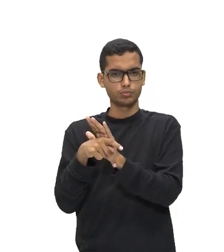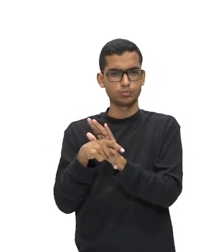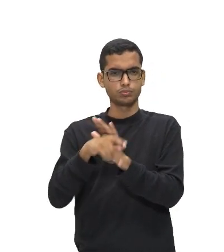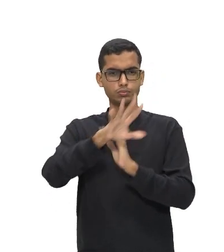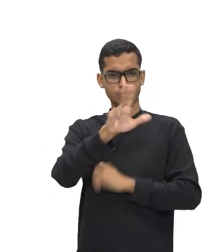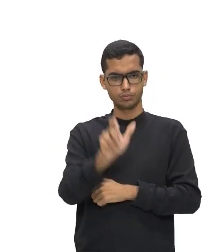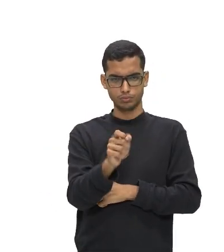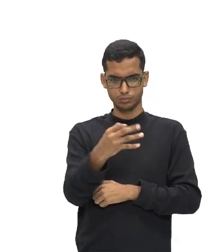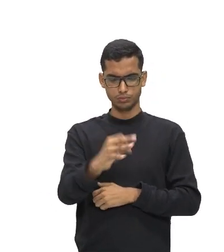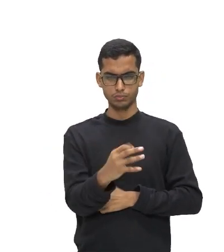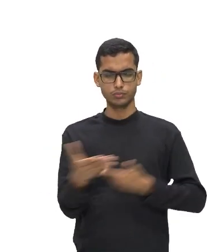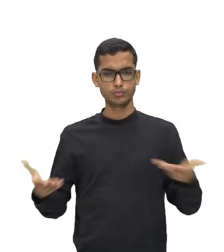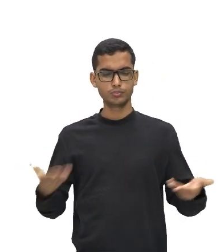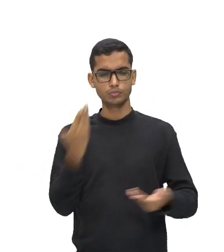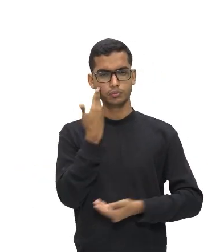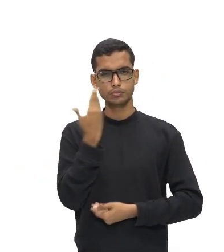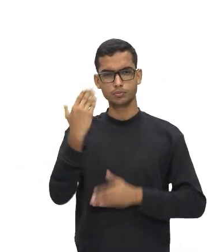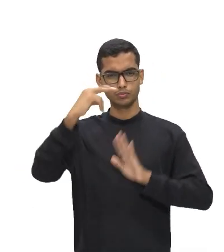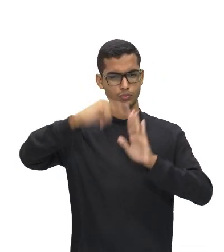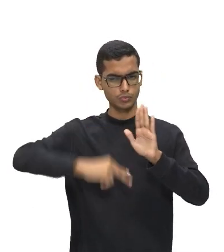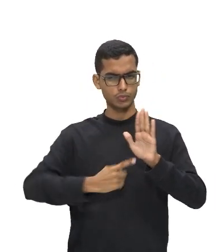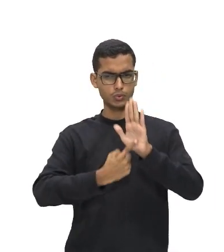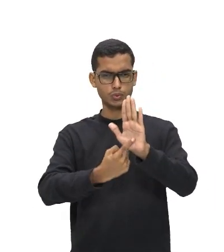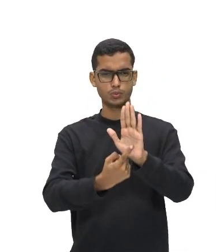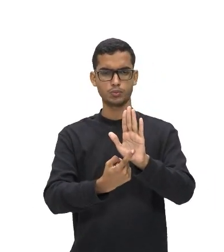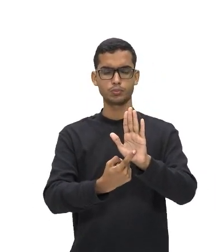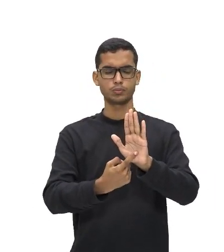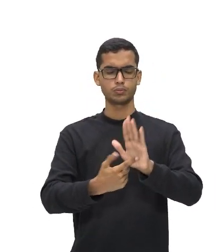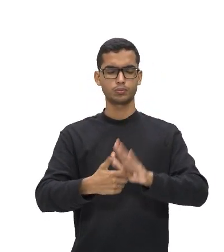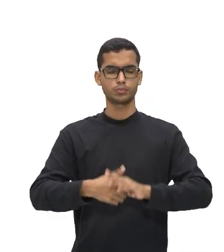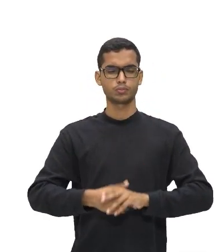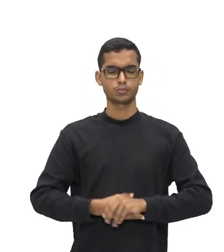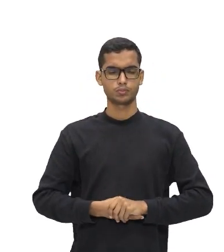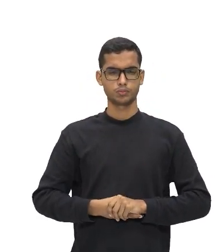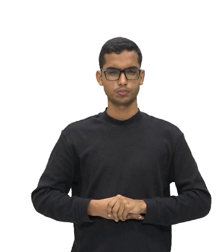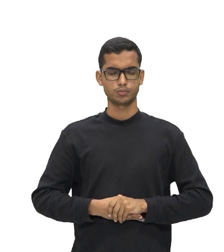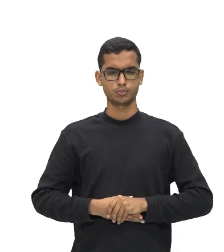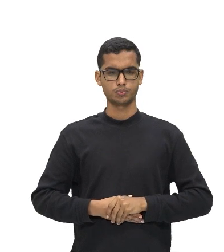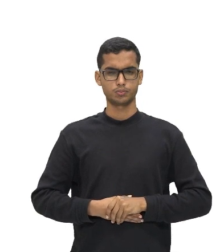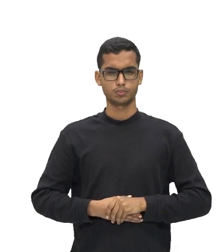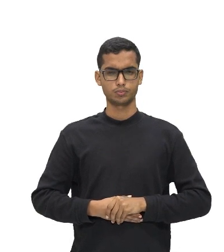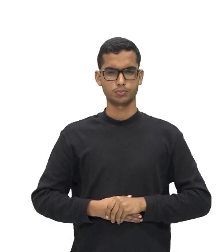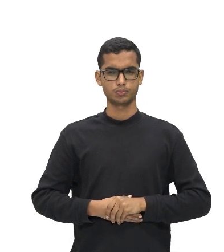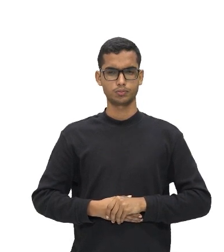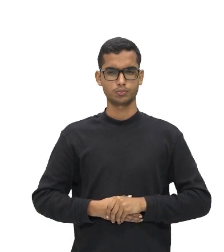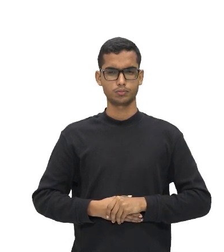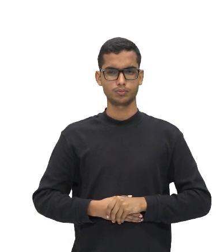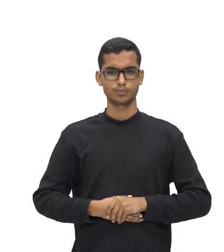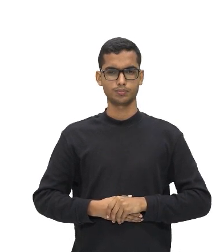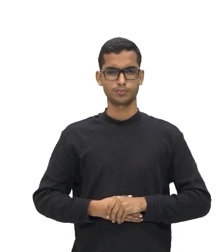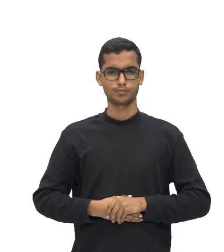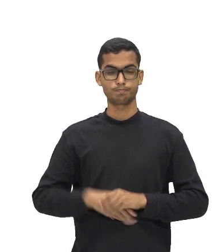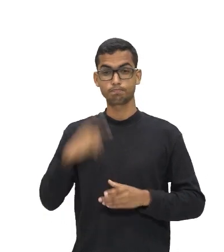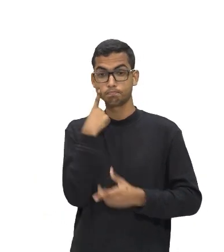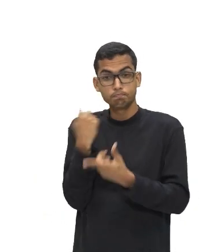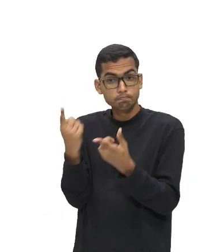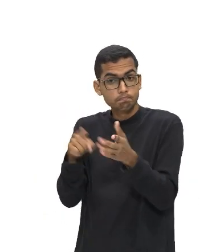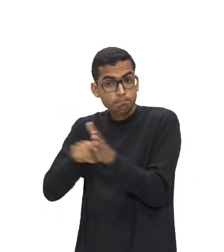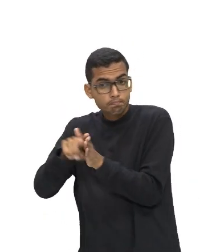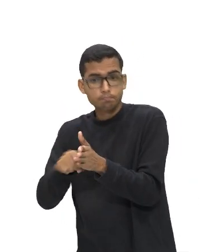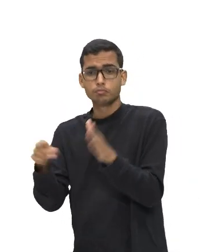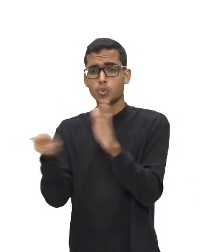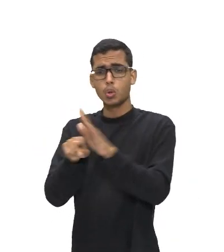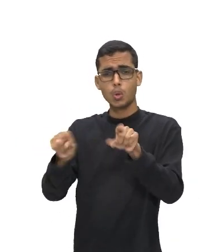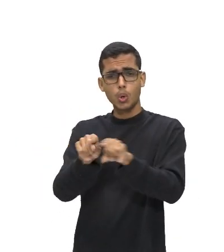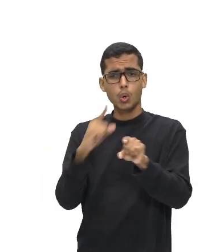Seguindo na nossa leitura, seguindo na nossa apresentação da aula, a gente começa, então, a buscar esses elementos que a gente